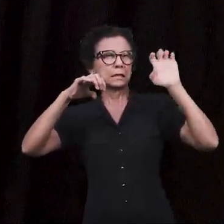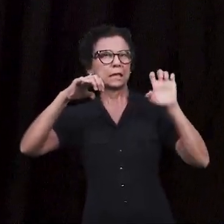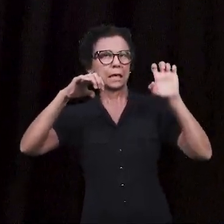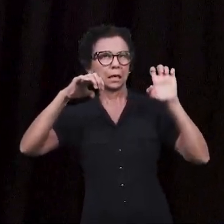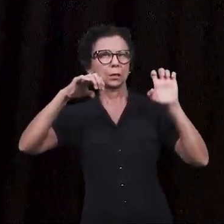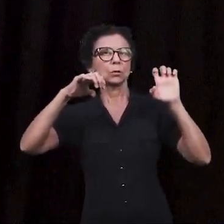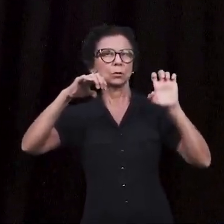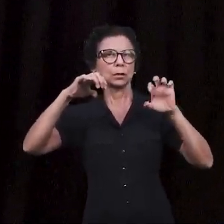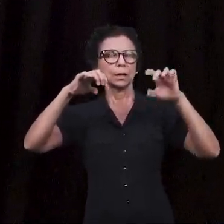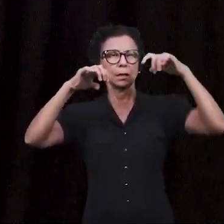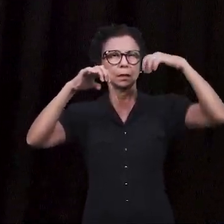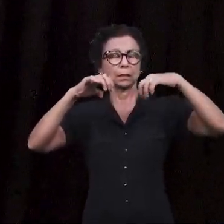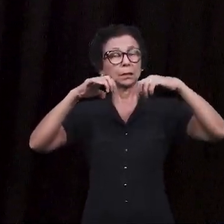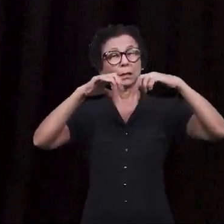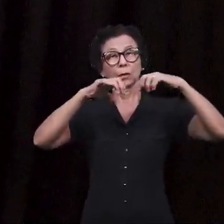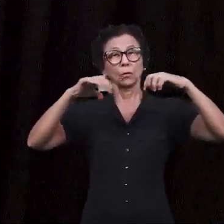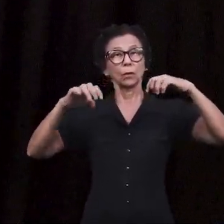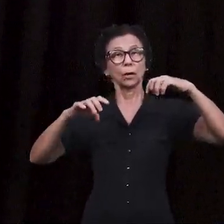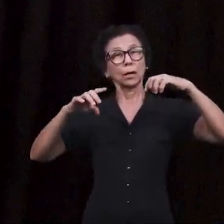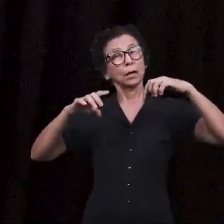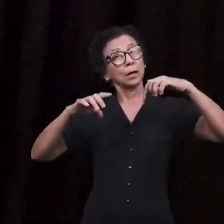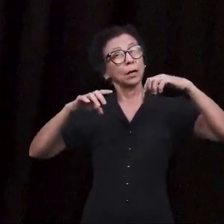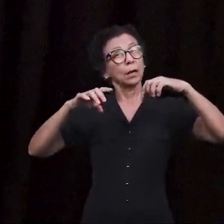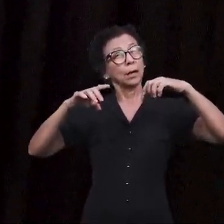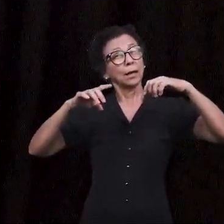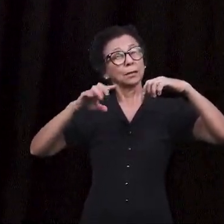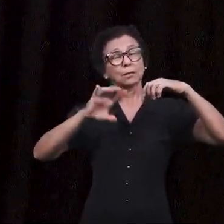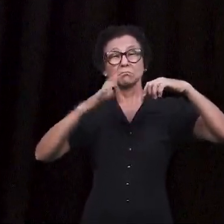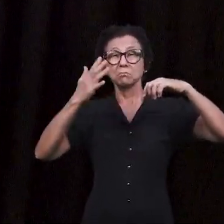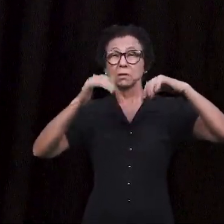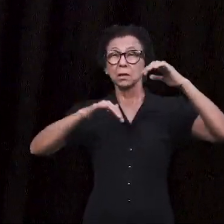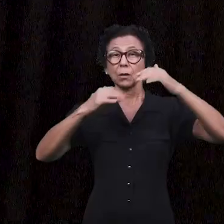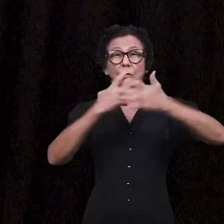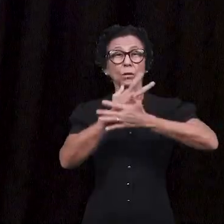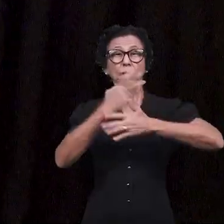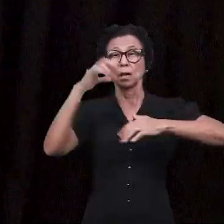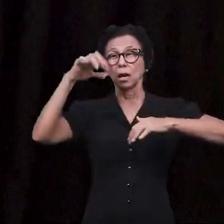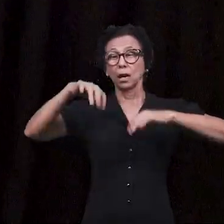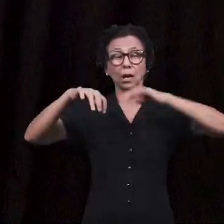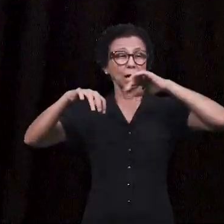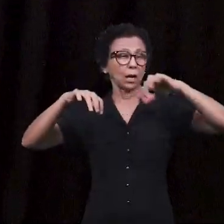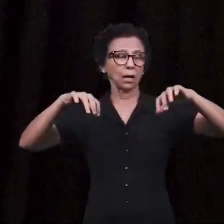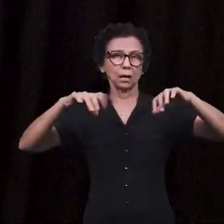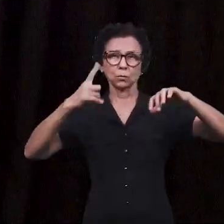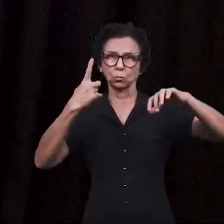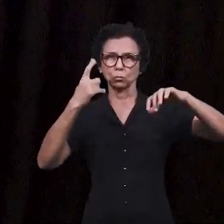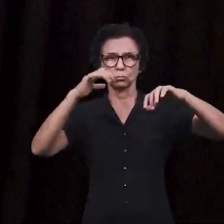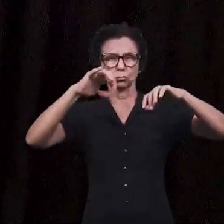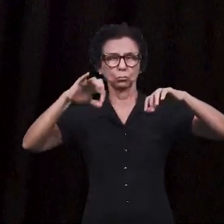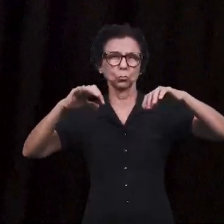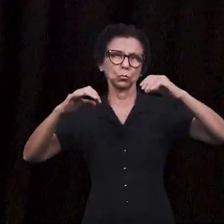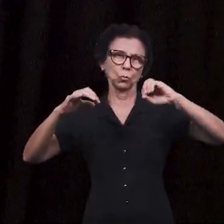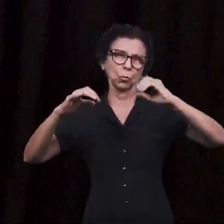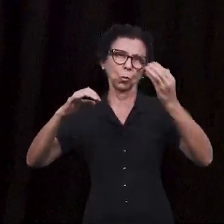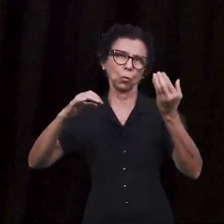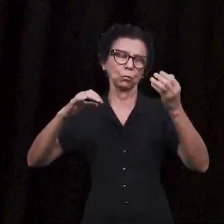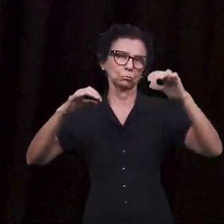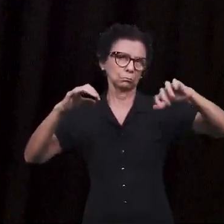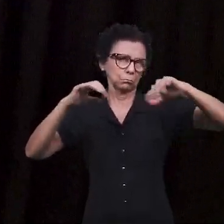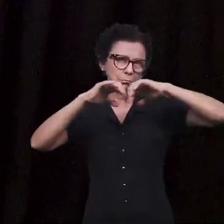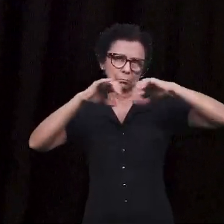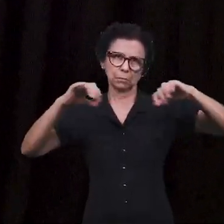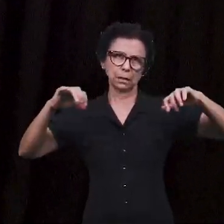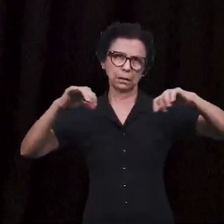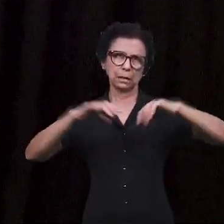é realmente caracterizada como uma dor apenas de um lado da cabeça, com essa característica de ser pulsátil,